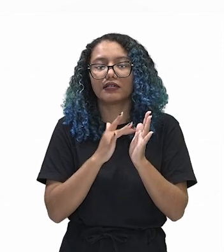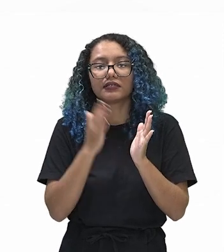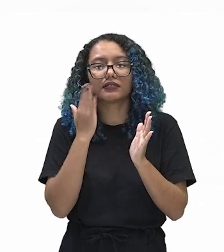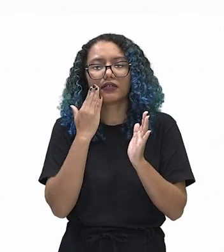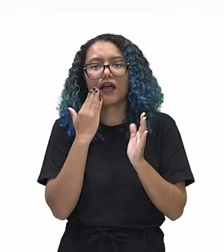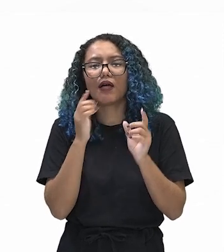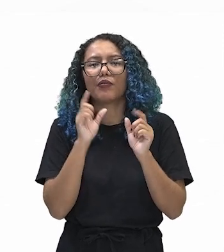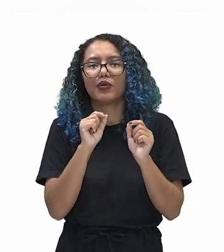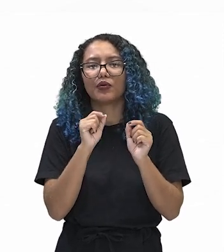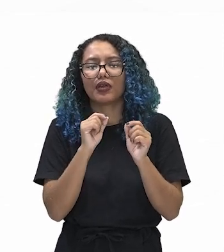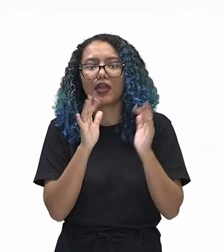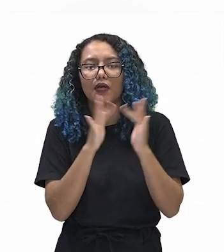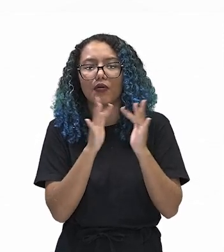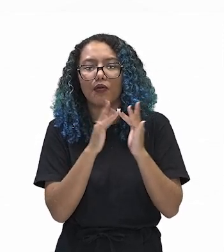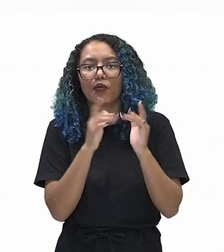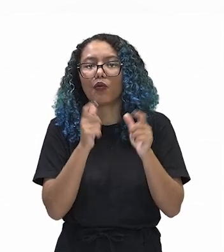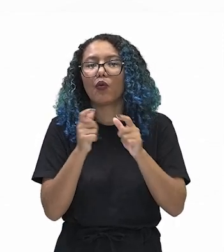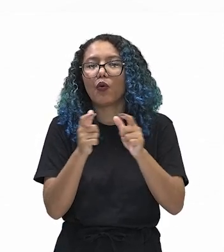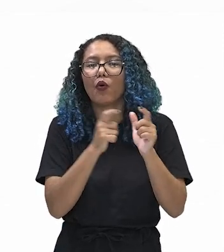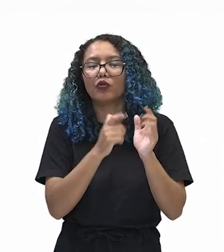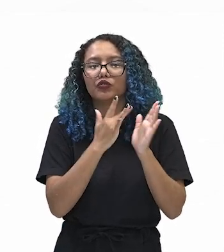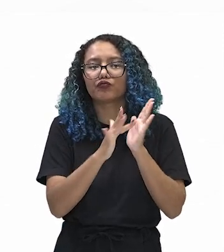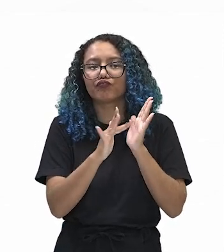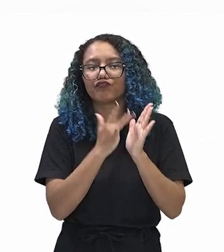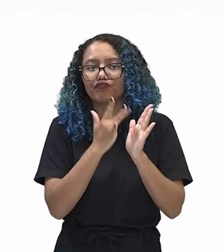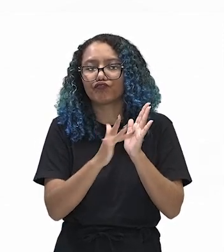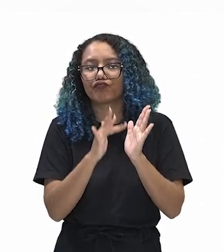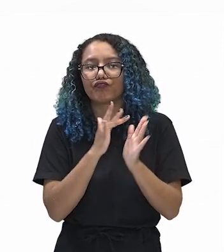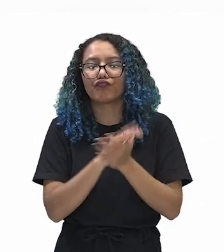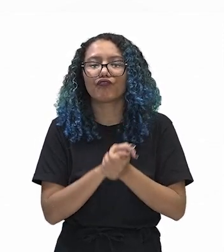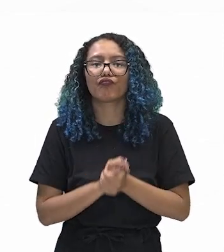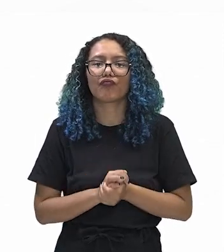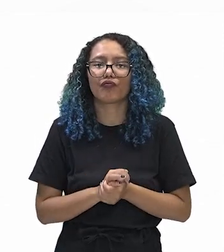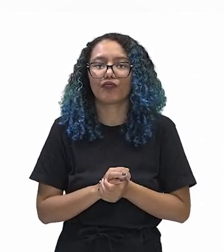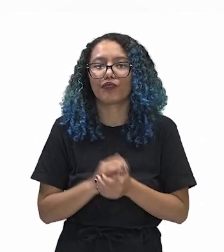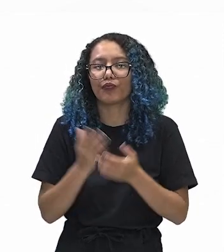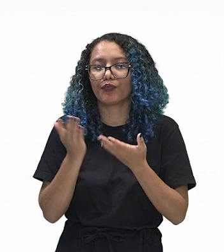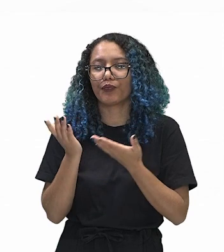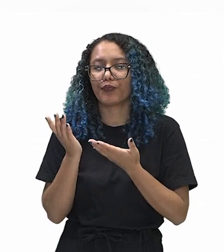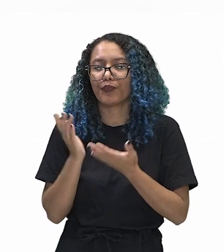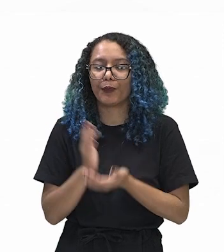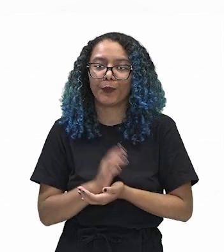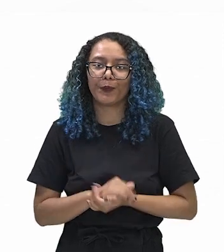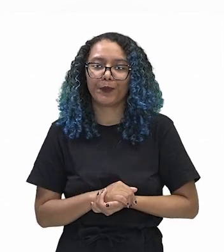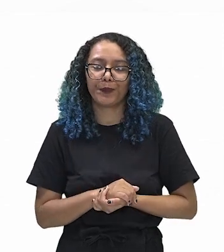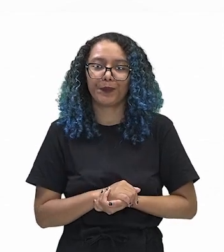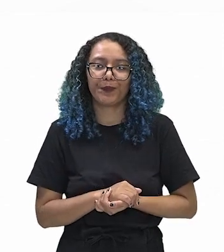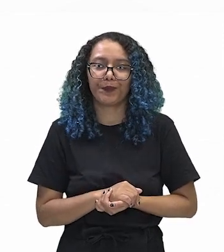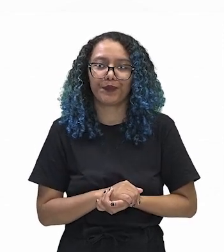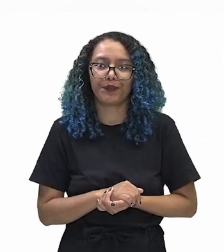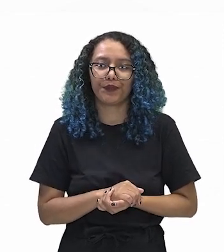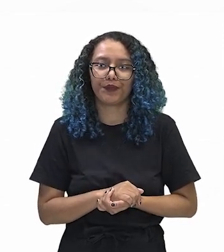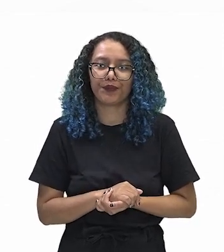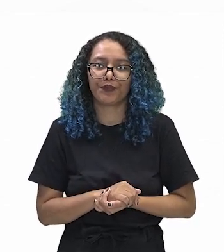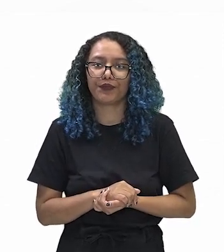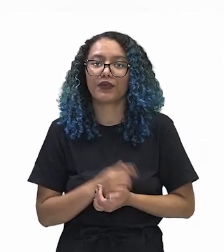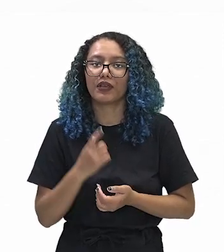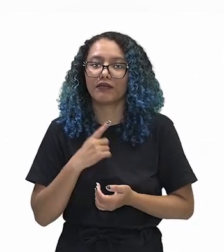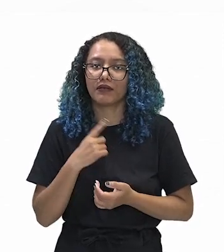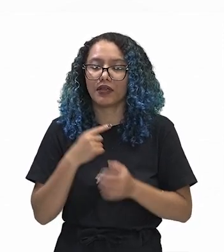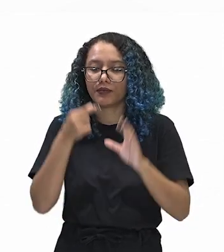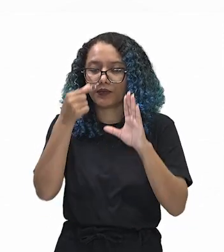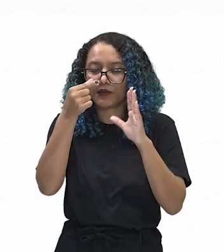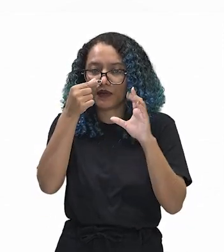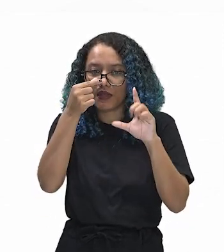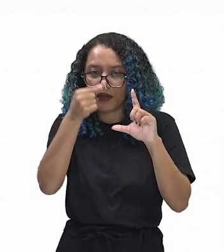aquilo que nós chamamos de tela touchscreen, e funciona exatamente assim como você pode ver no esquema. É aí uma camada separada